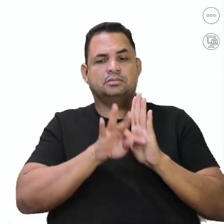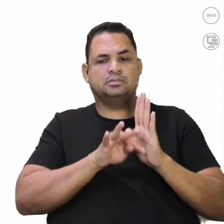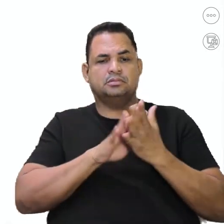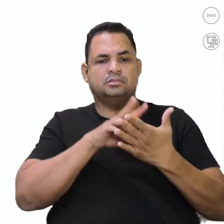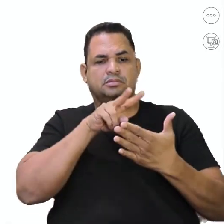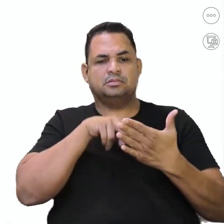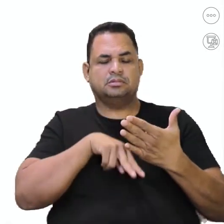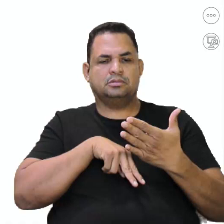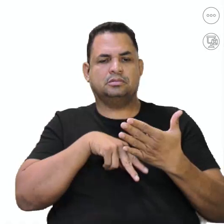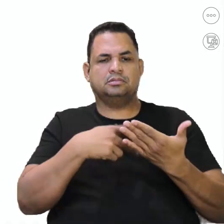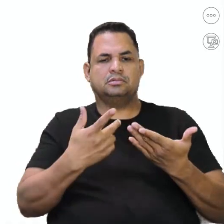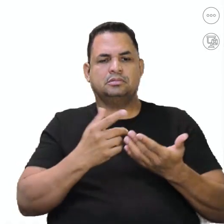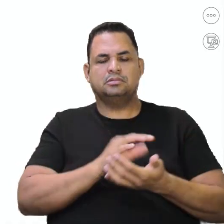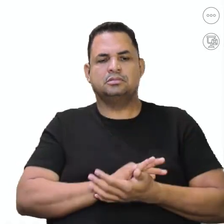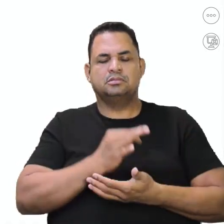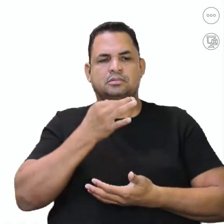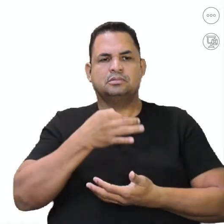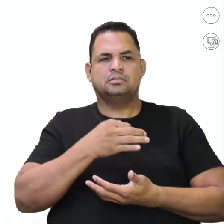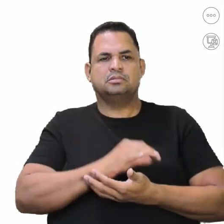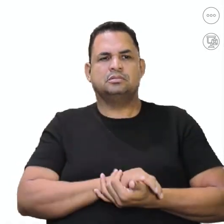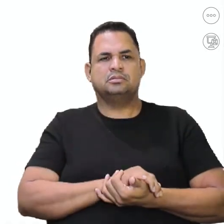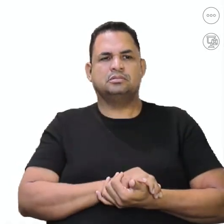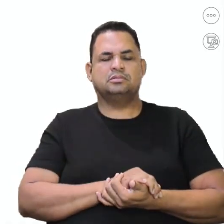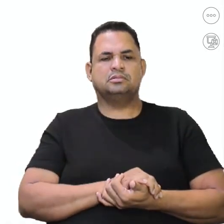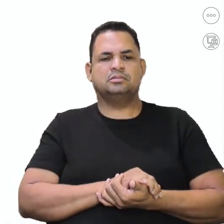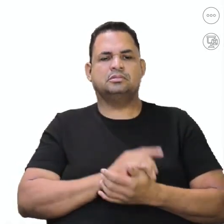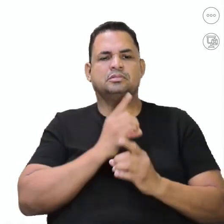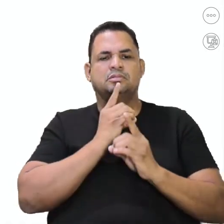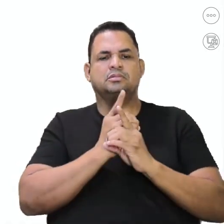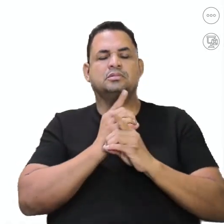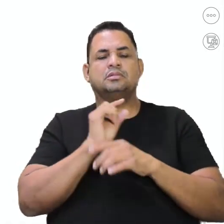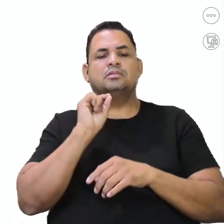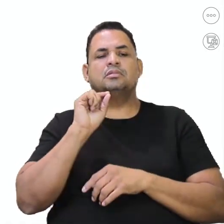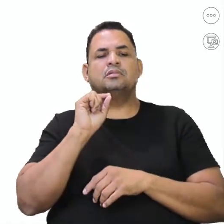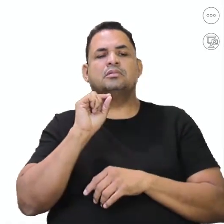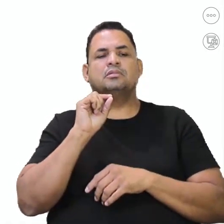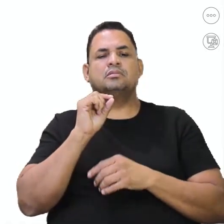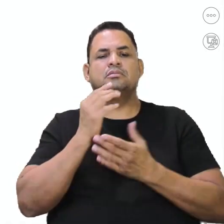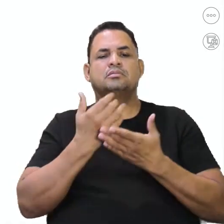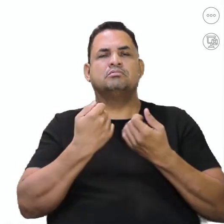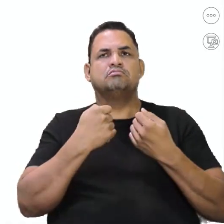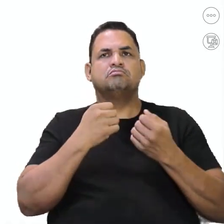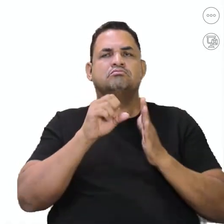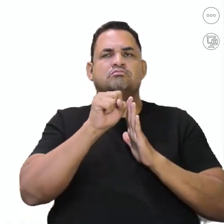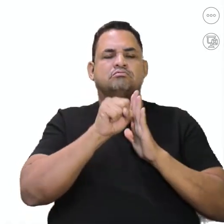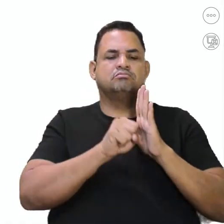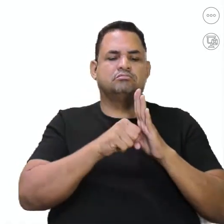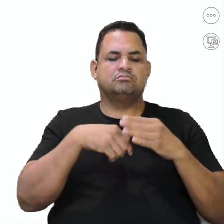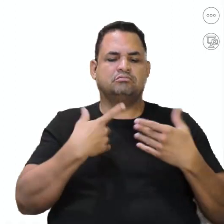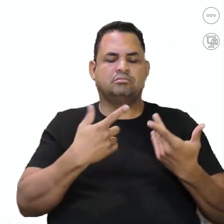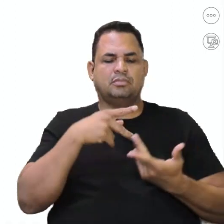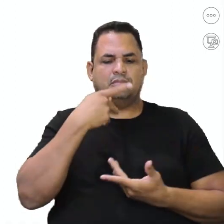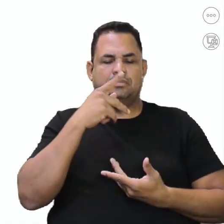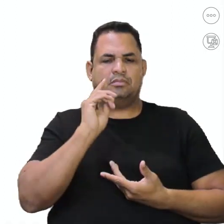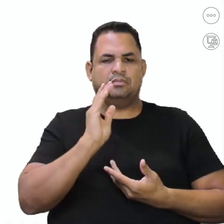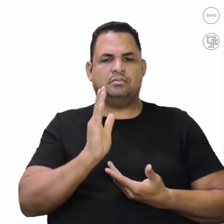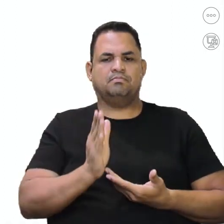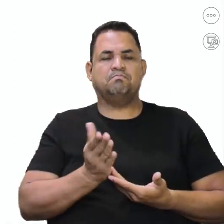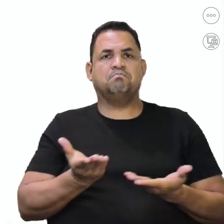e leria esse texto com certeza. E você, nesse texto, encontraria o quê? Por ser um artigo, como eu disse para